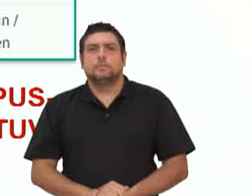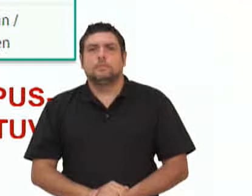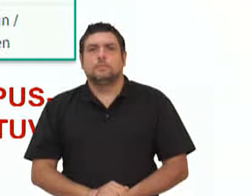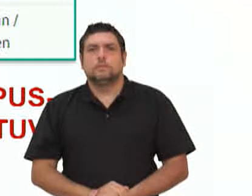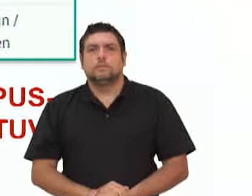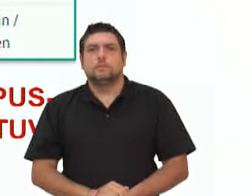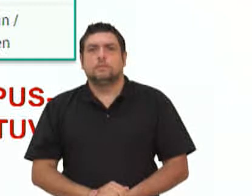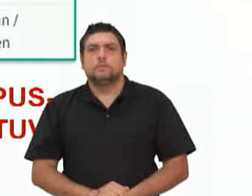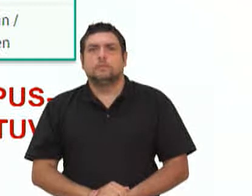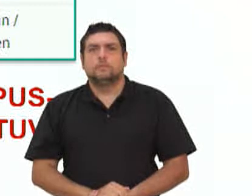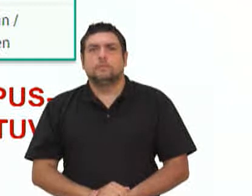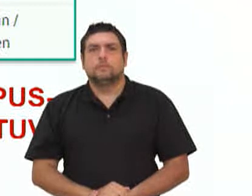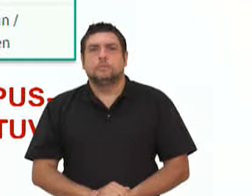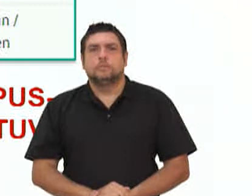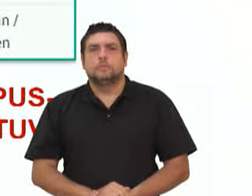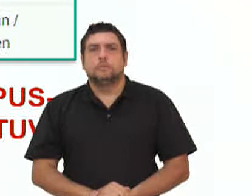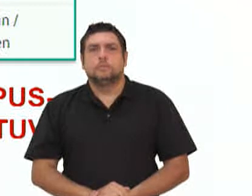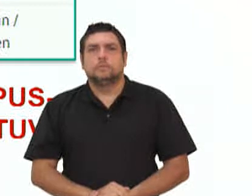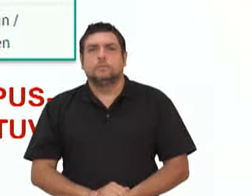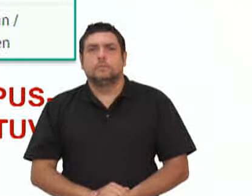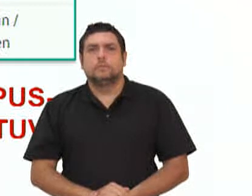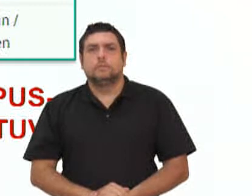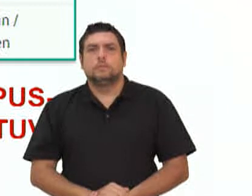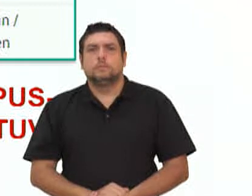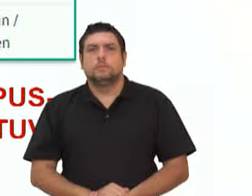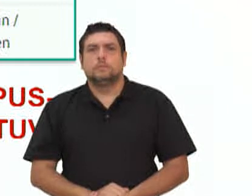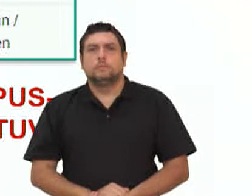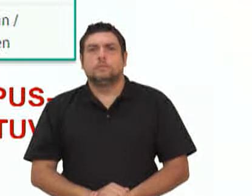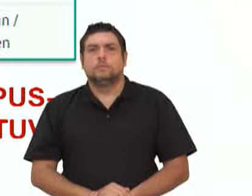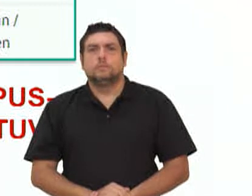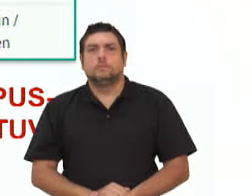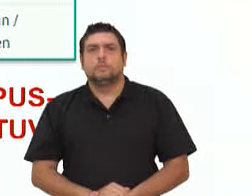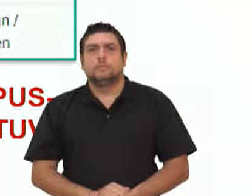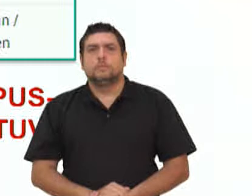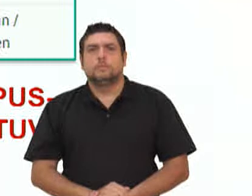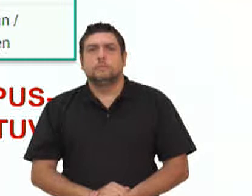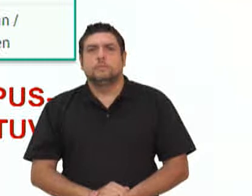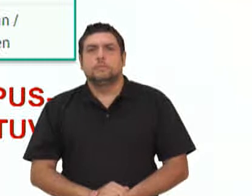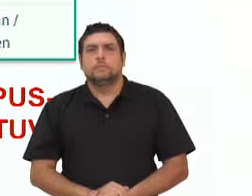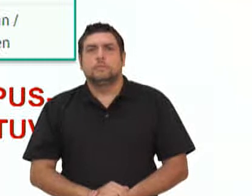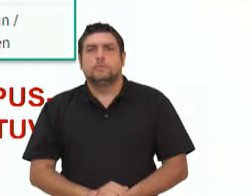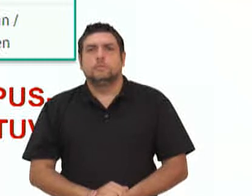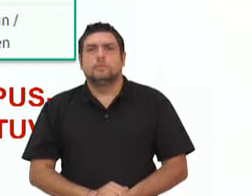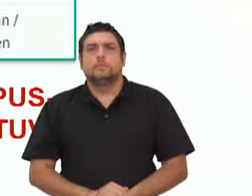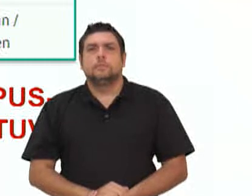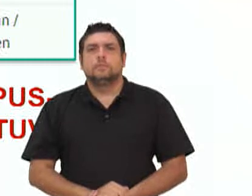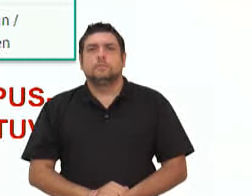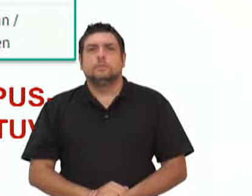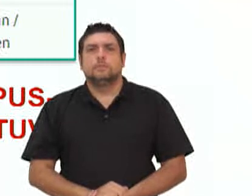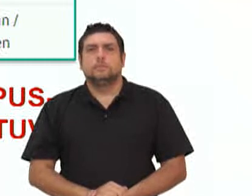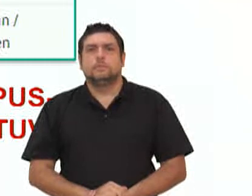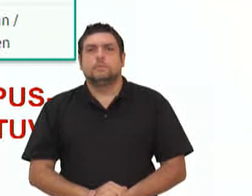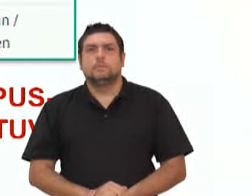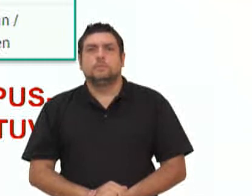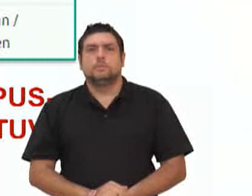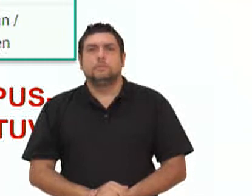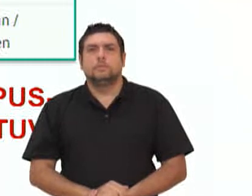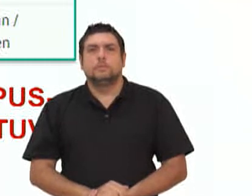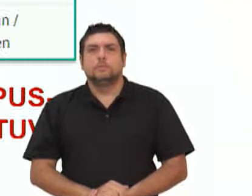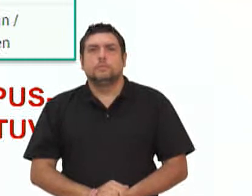jo estuviese. O verbo poner, que jo pusiera, pusiese. O verbo querer, que jo quisiera, ou se